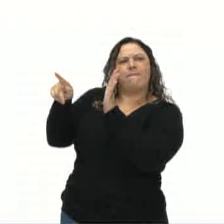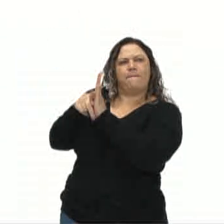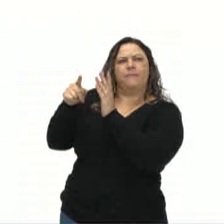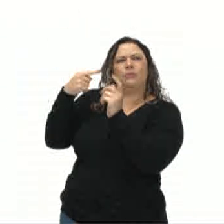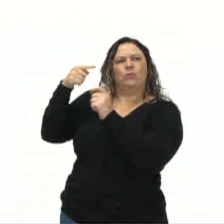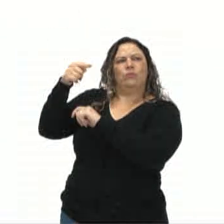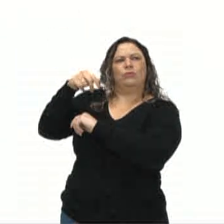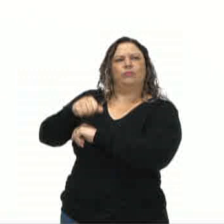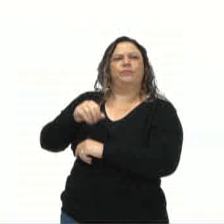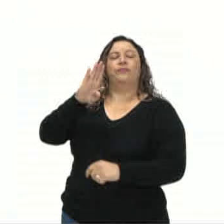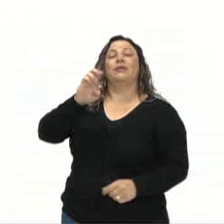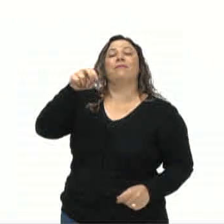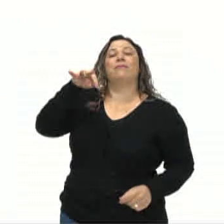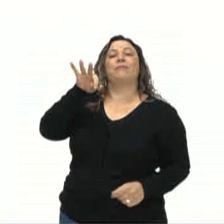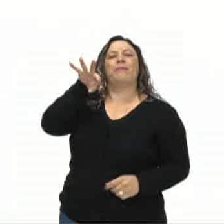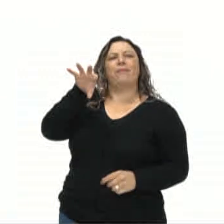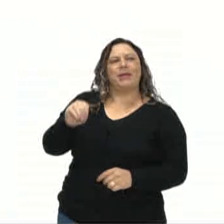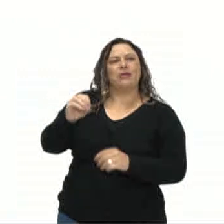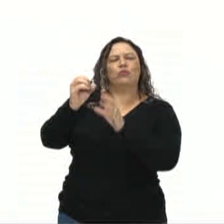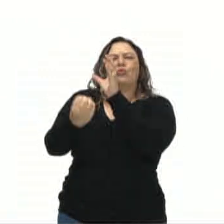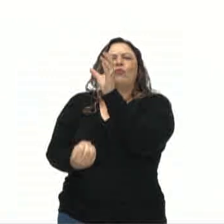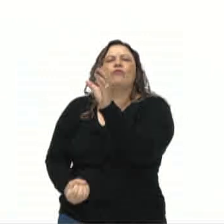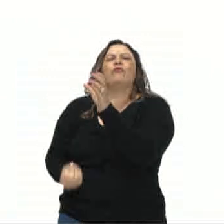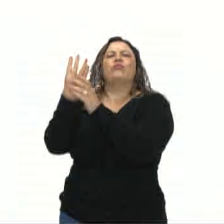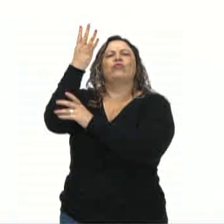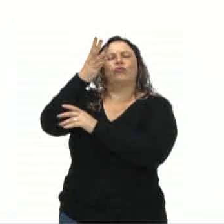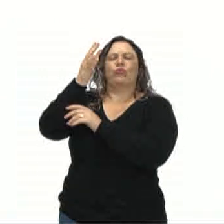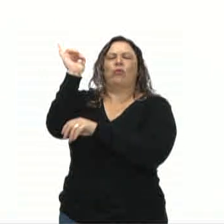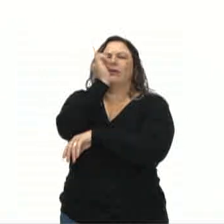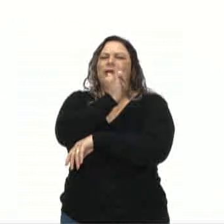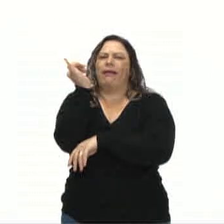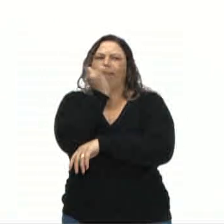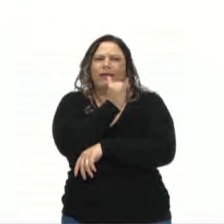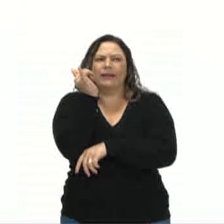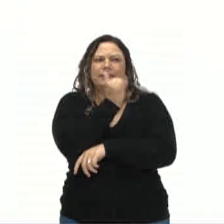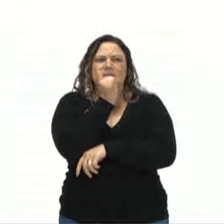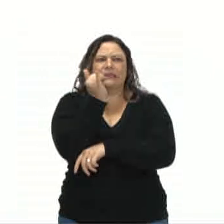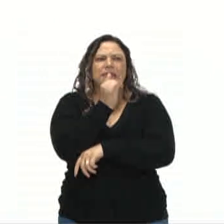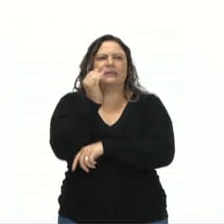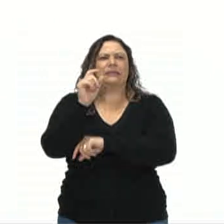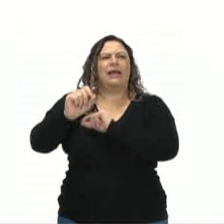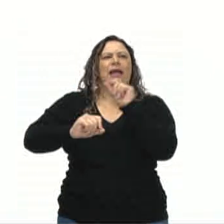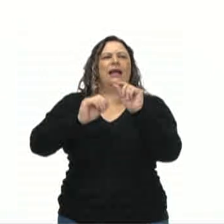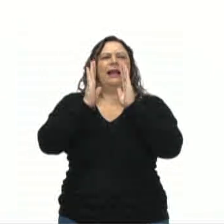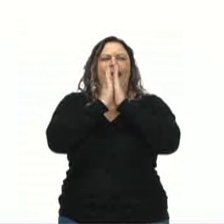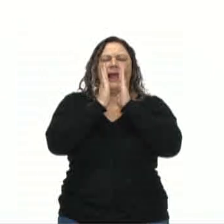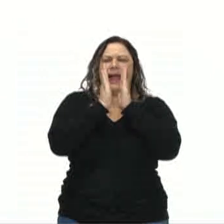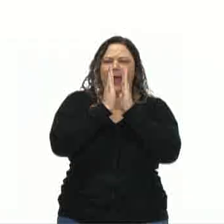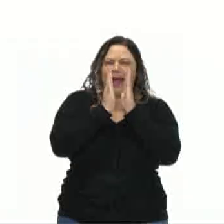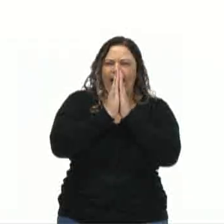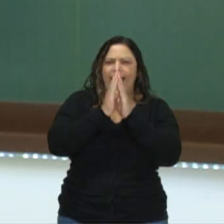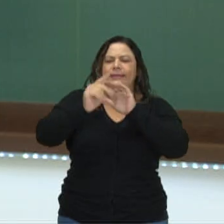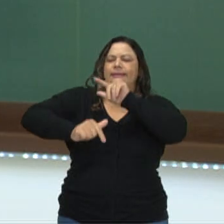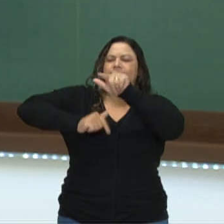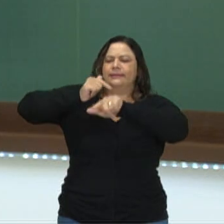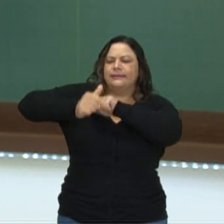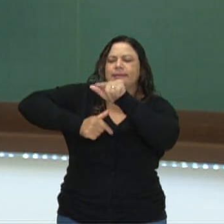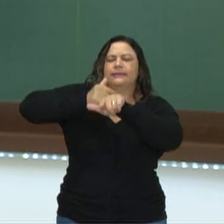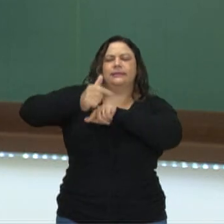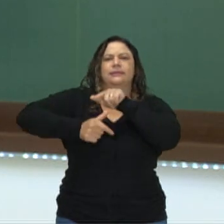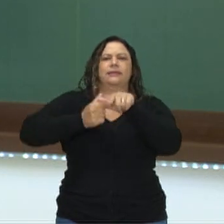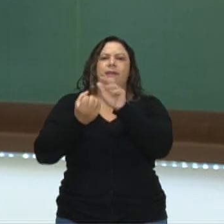dos Beneditinos e o lema era Ora et labora, ou seja, reza e